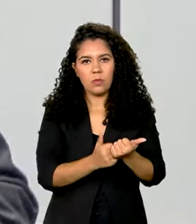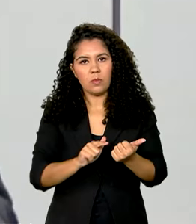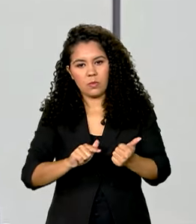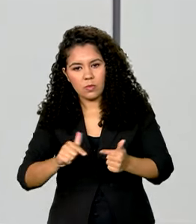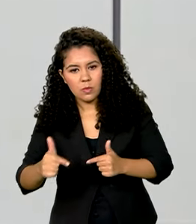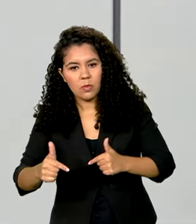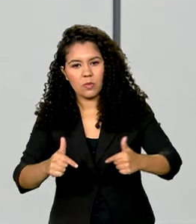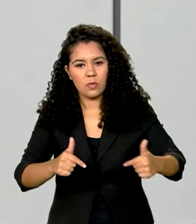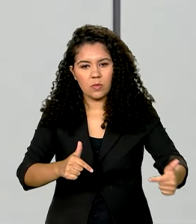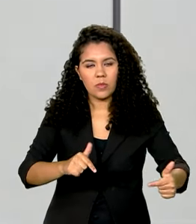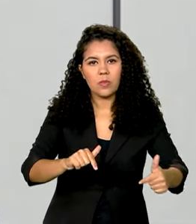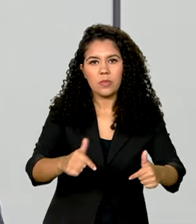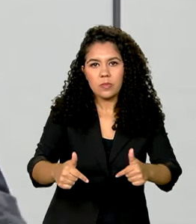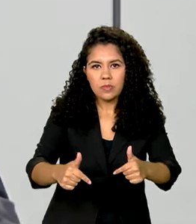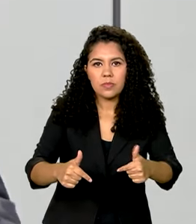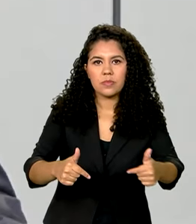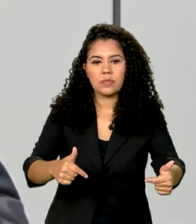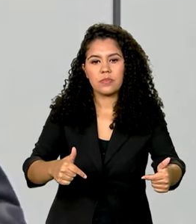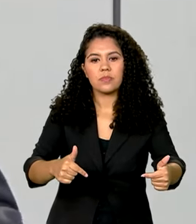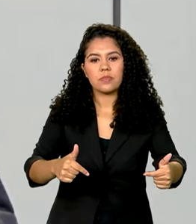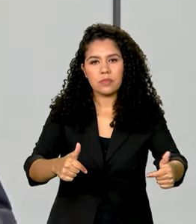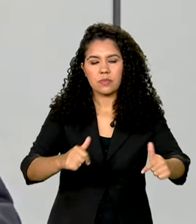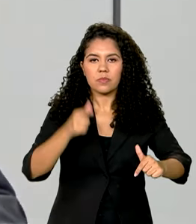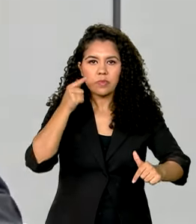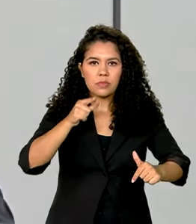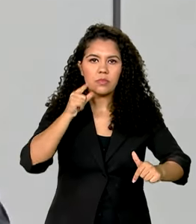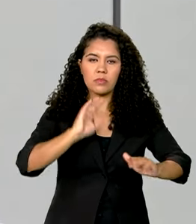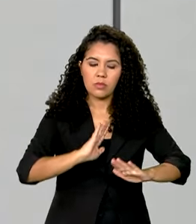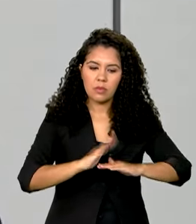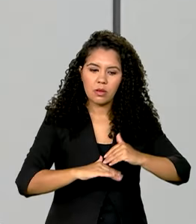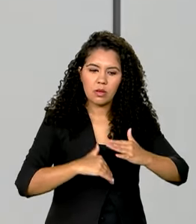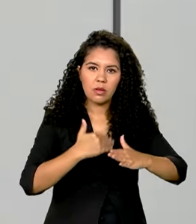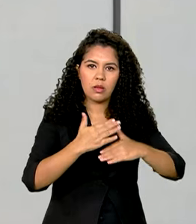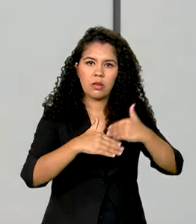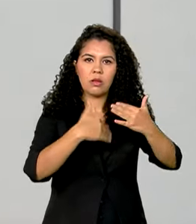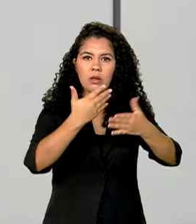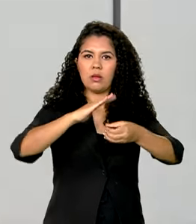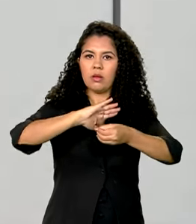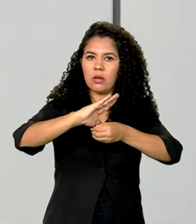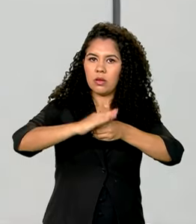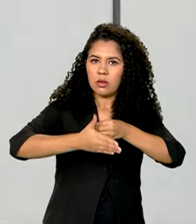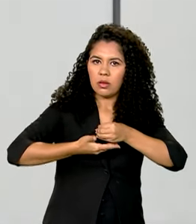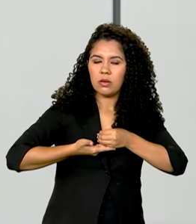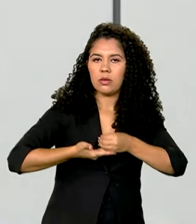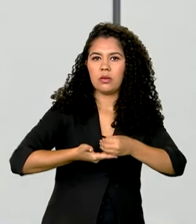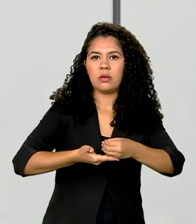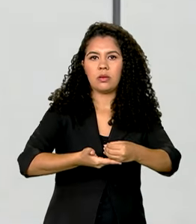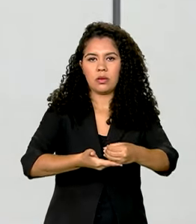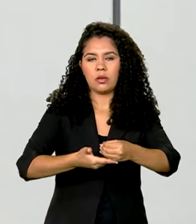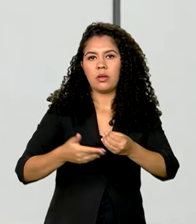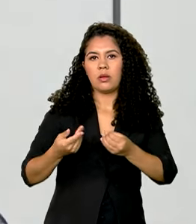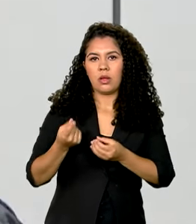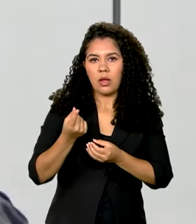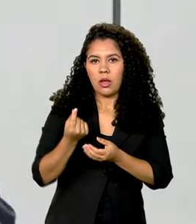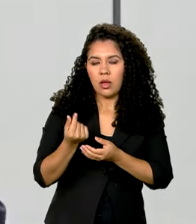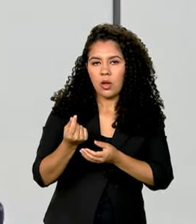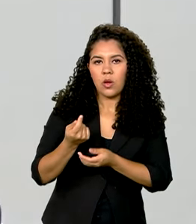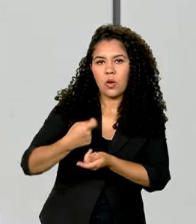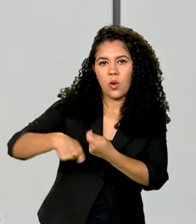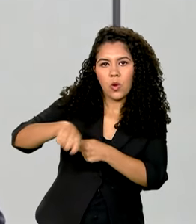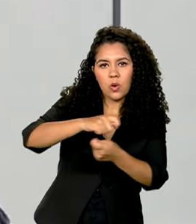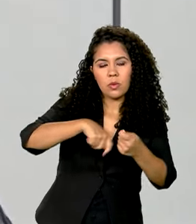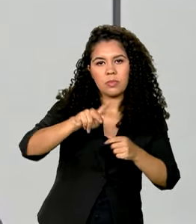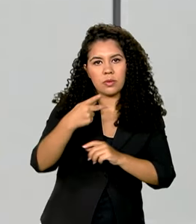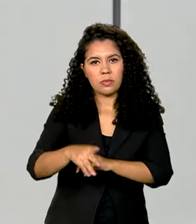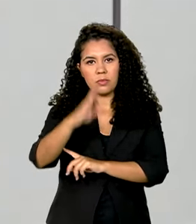o processo de crescimento com sustentabilidade da economia brasileira e gerando